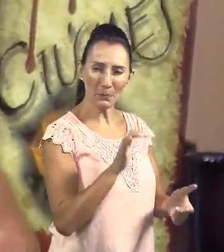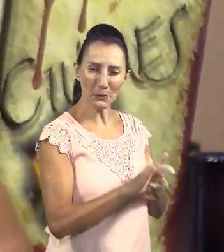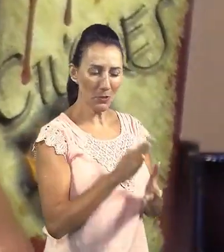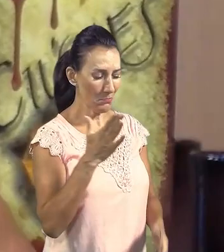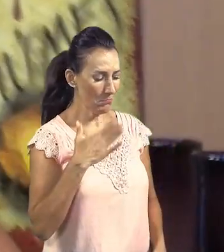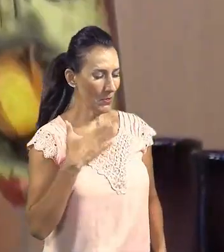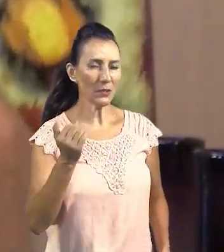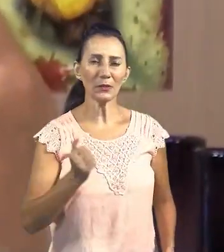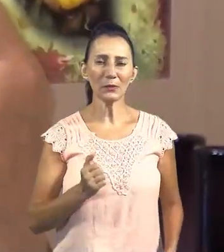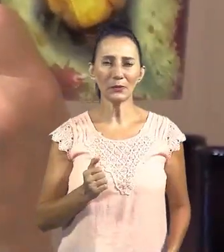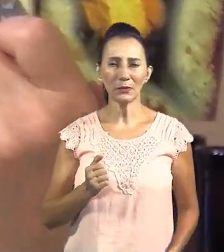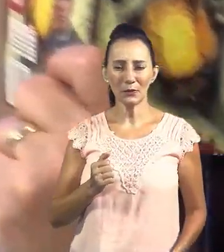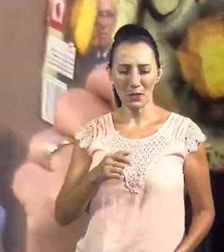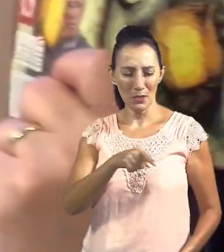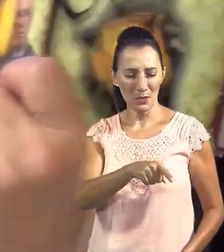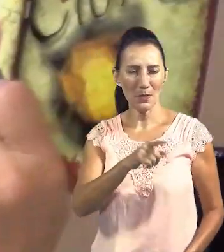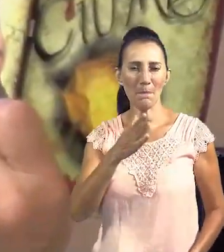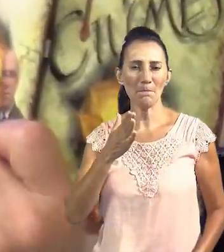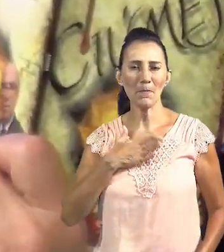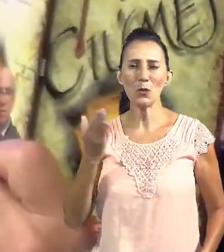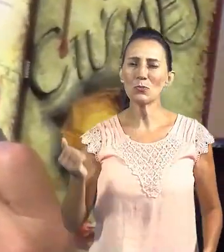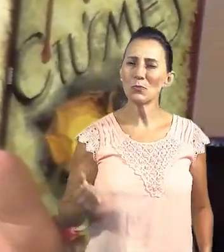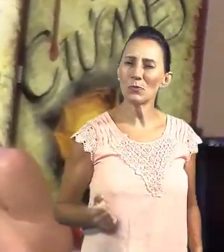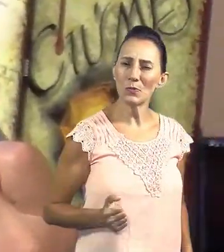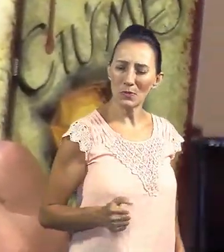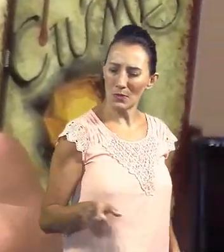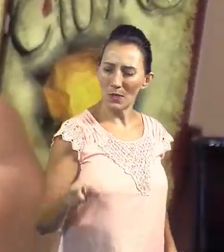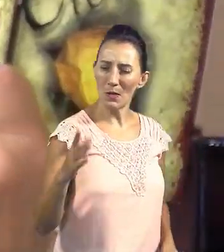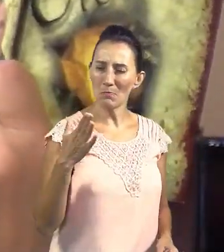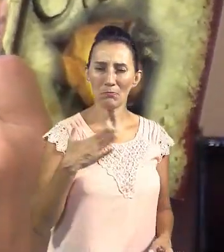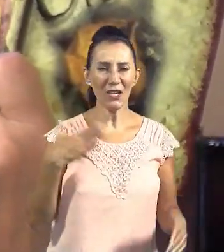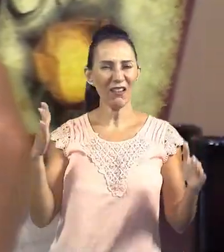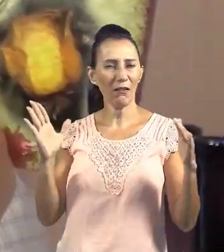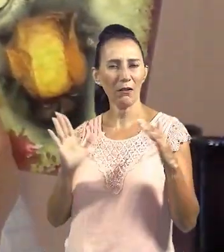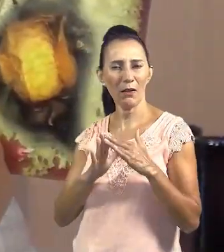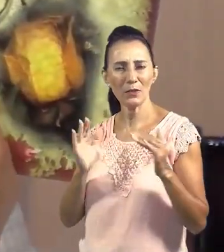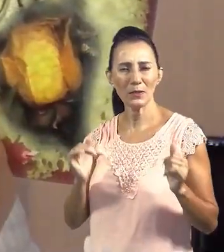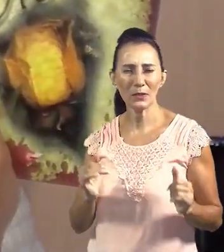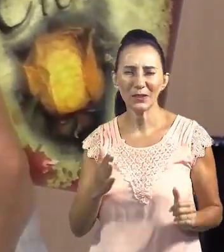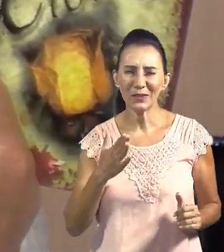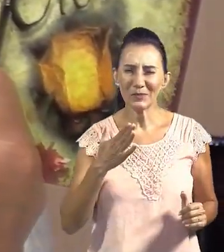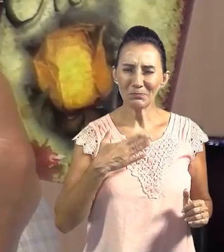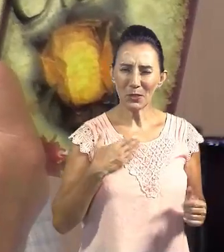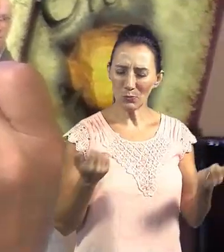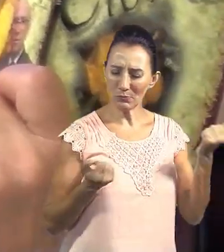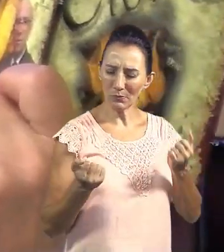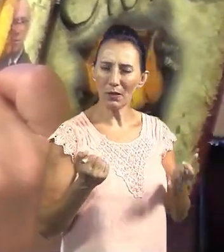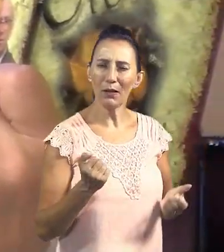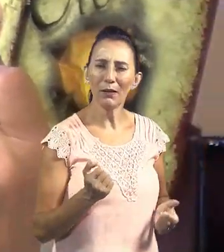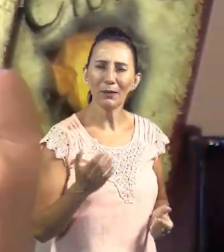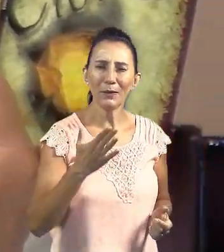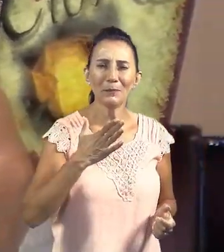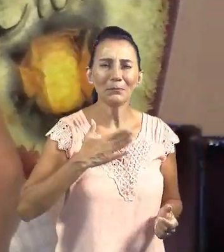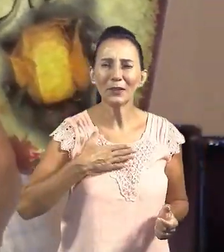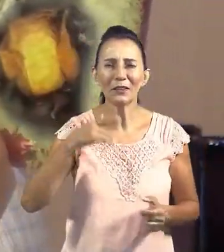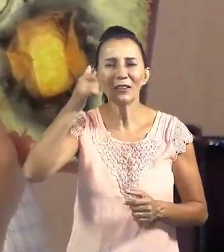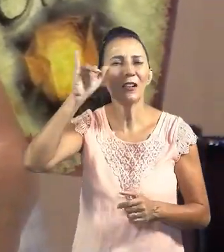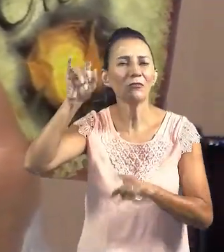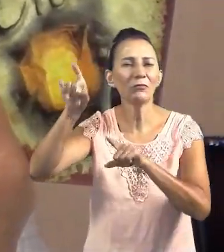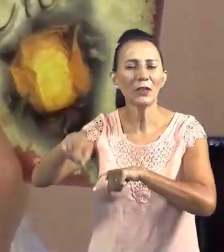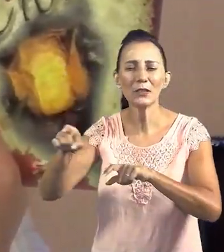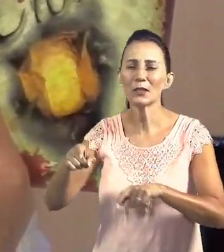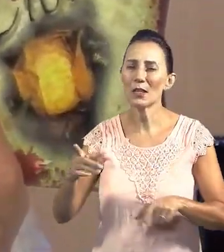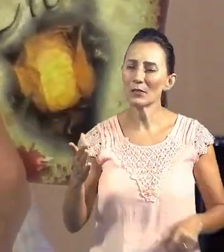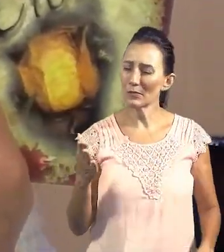esposa, dono de tudo. E usa tudo no singular: minha casa, meu carro,